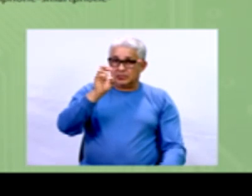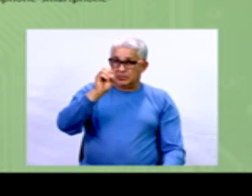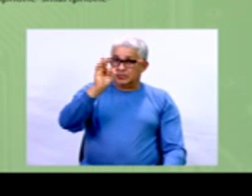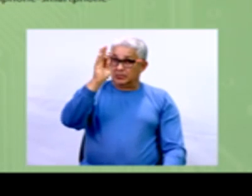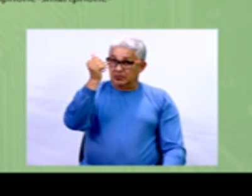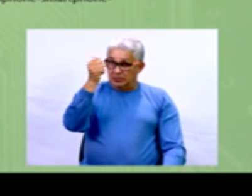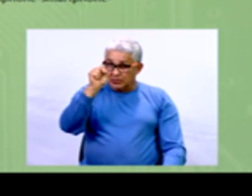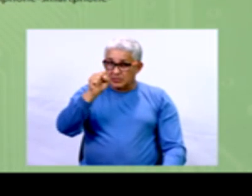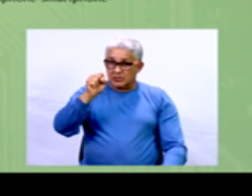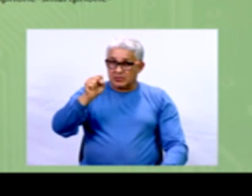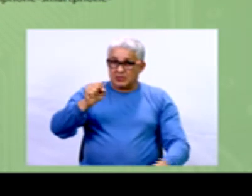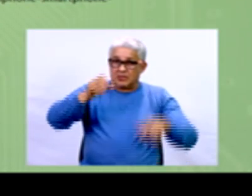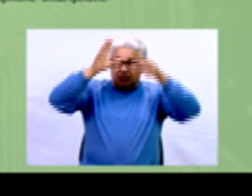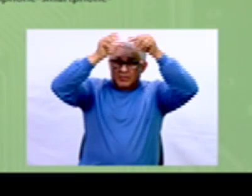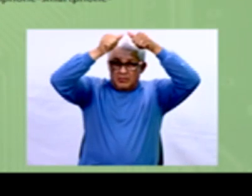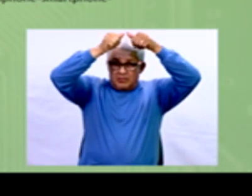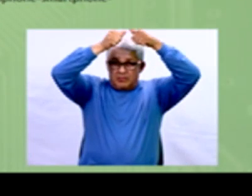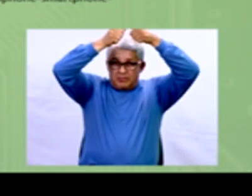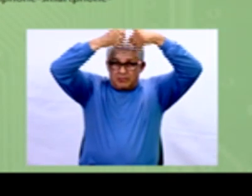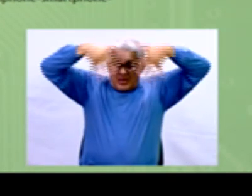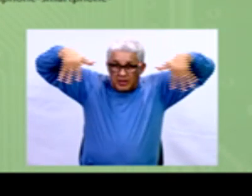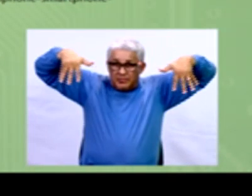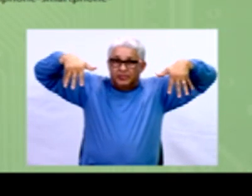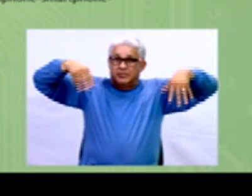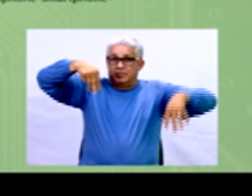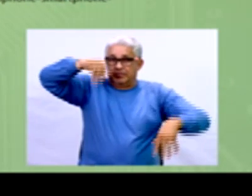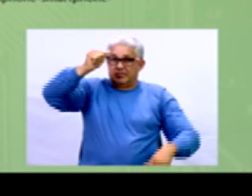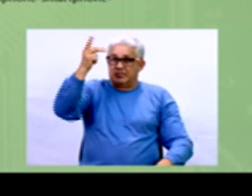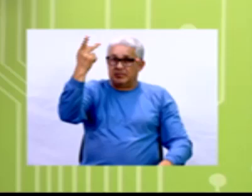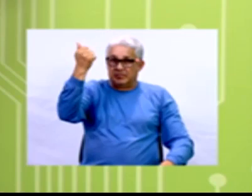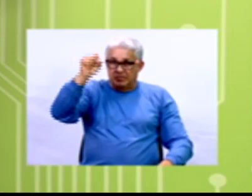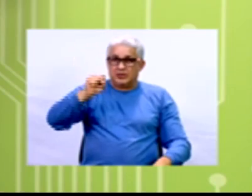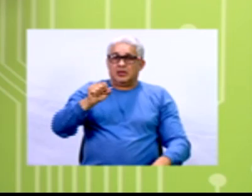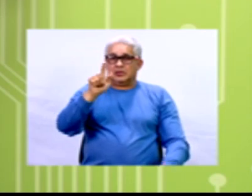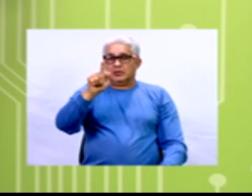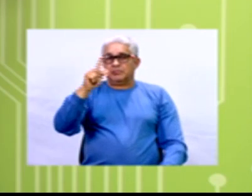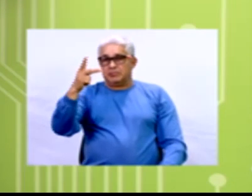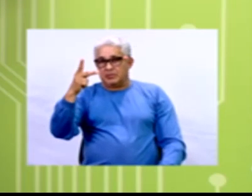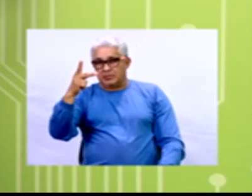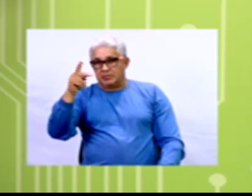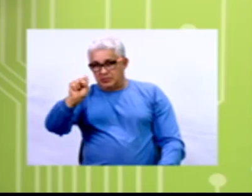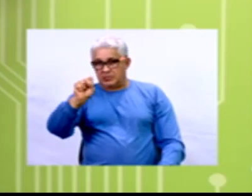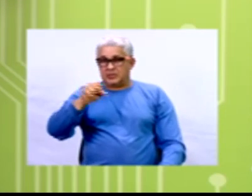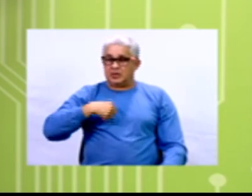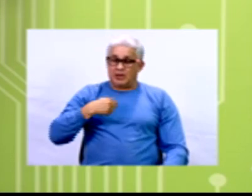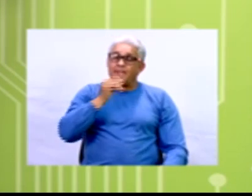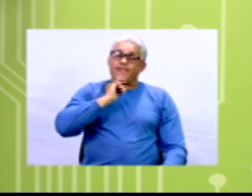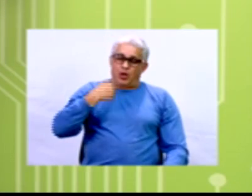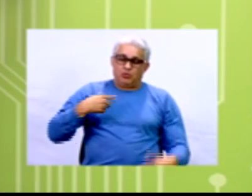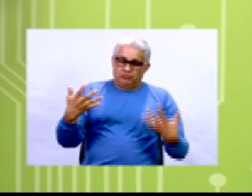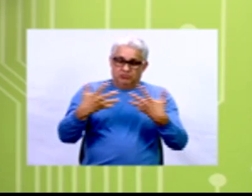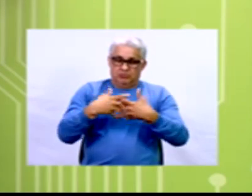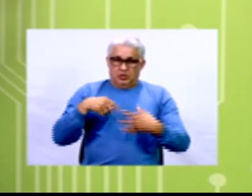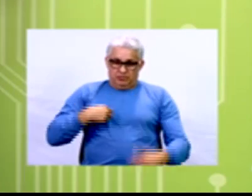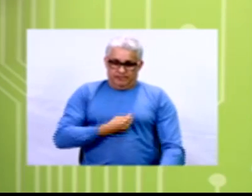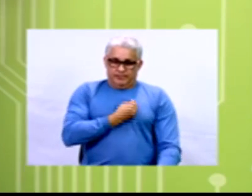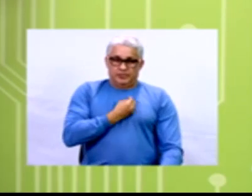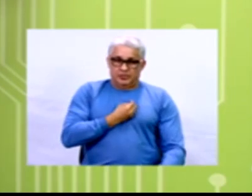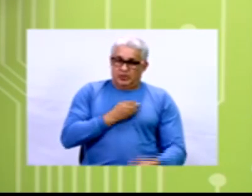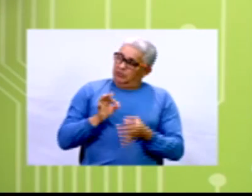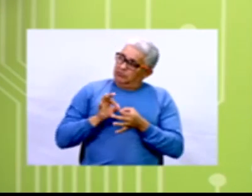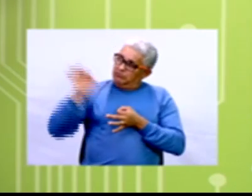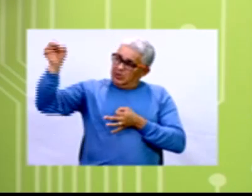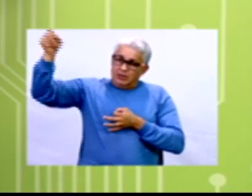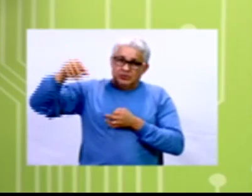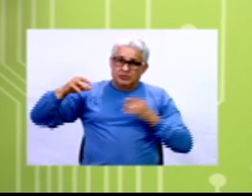e outros. São aqueles aplicativos que a gente utiliza como GPS. Eu estou aqui no IFRO, eu quero chegar lá no centro